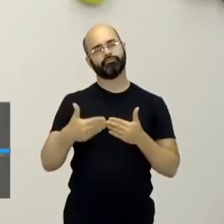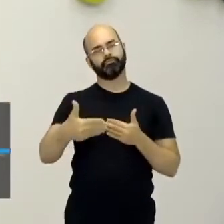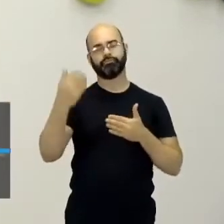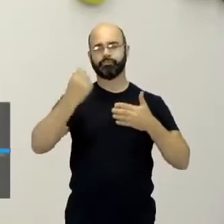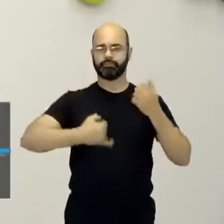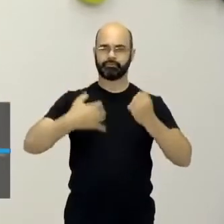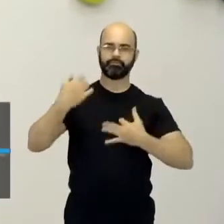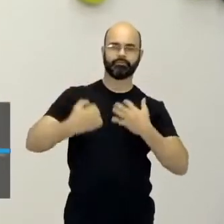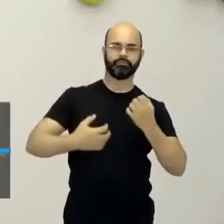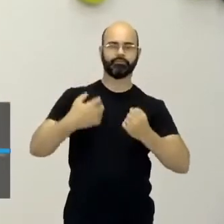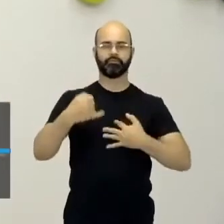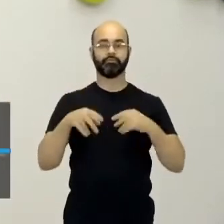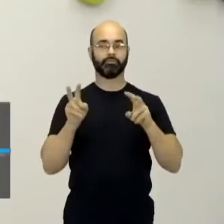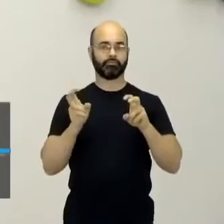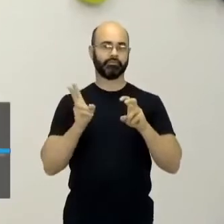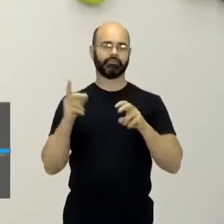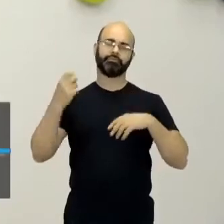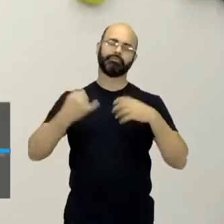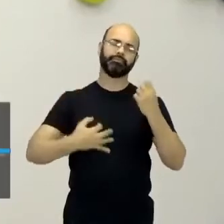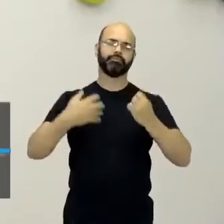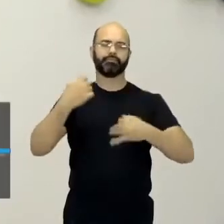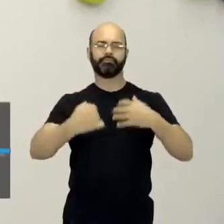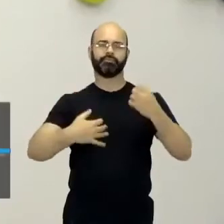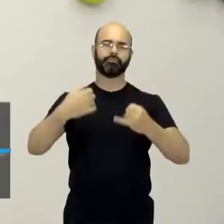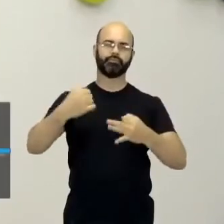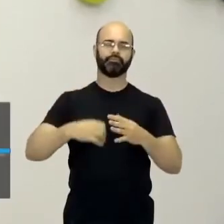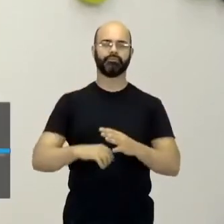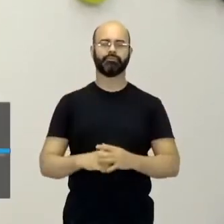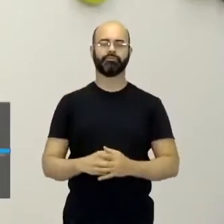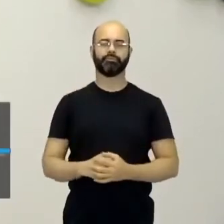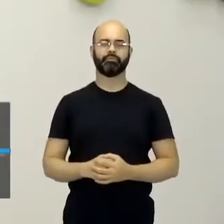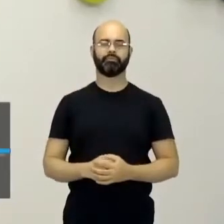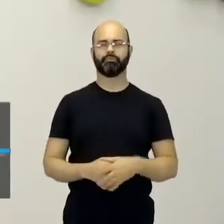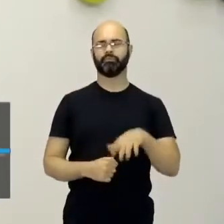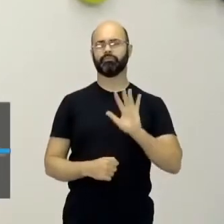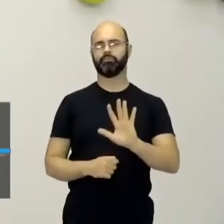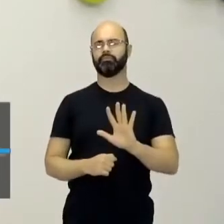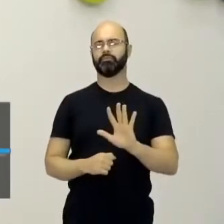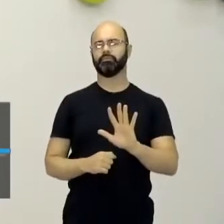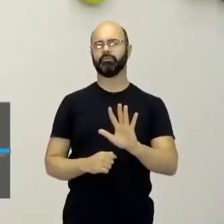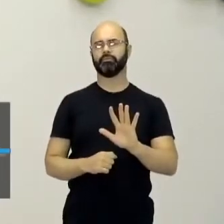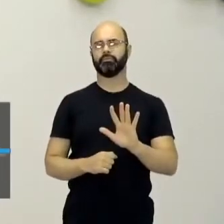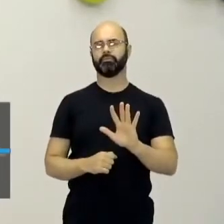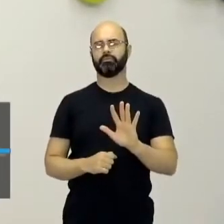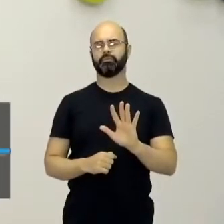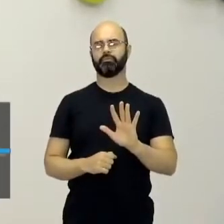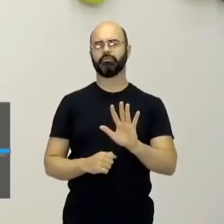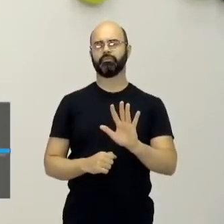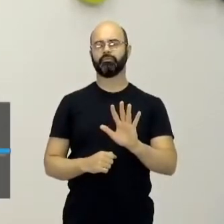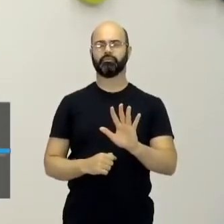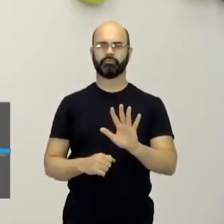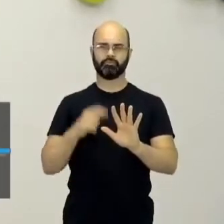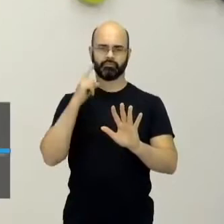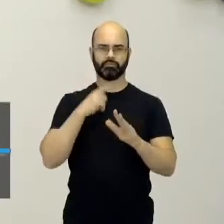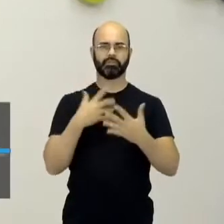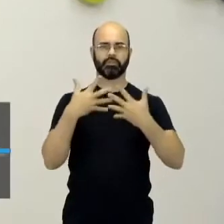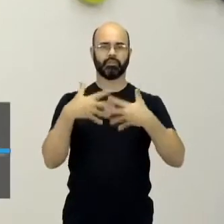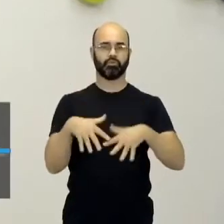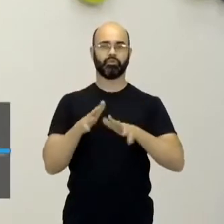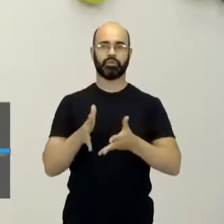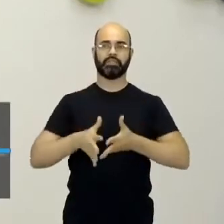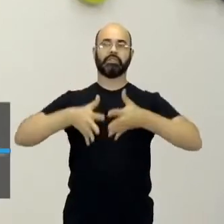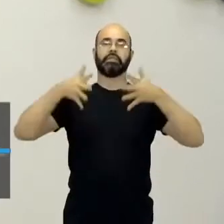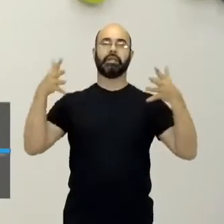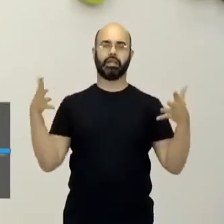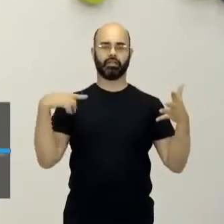assunto. Mas a gente precisa entender agora, do ponto de vista aí das grandes estruturas. Nós sabemos que